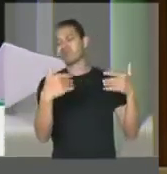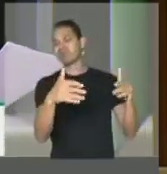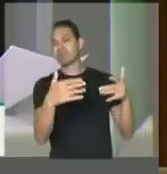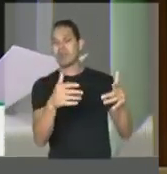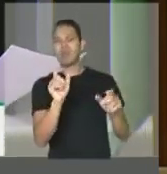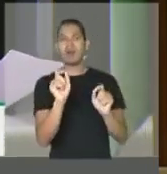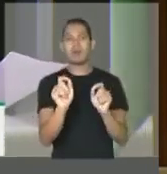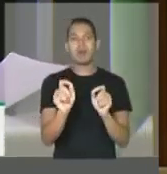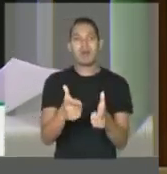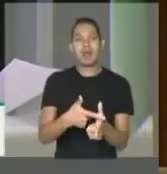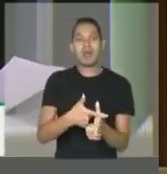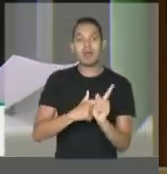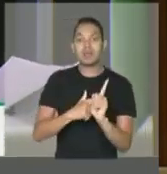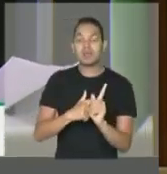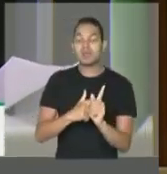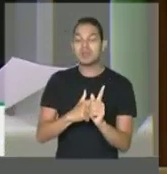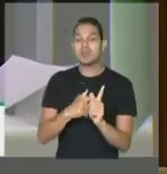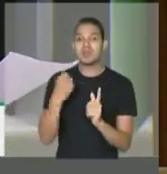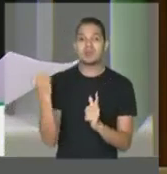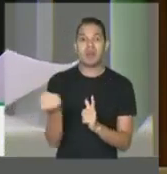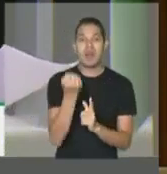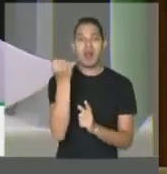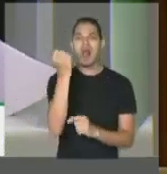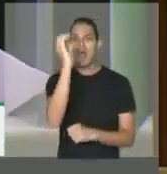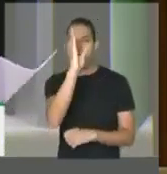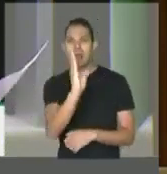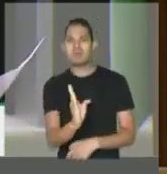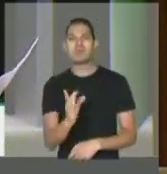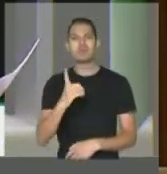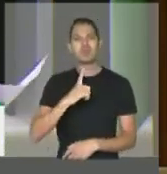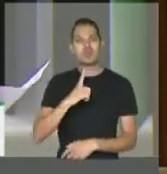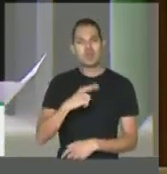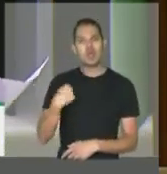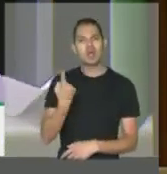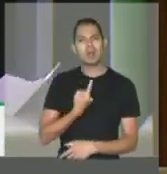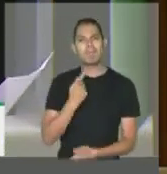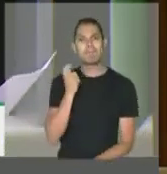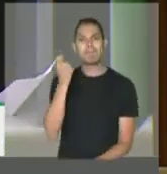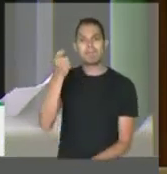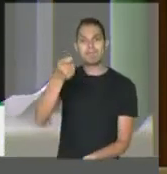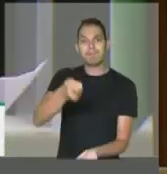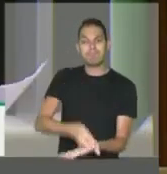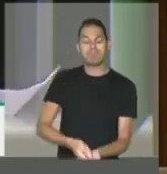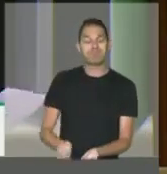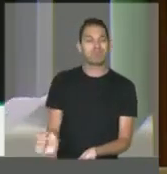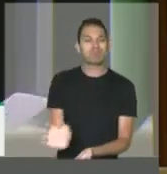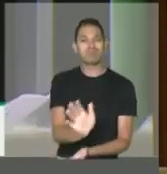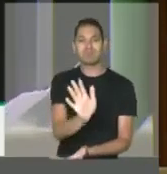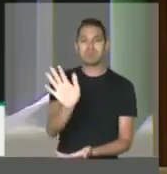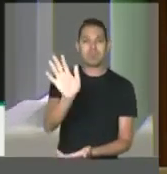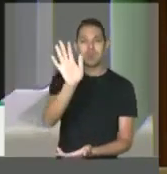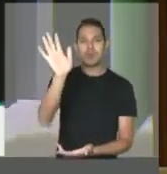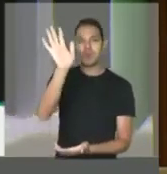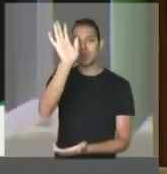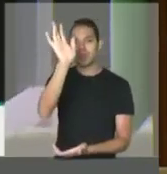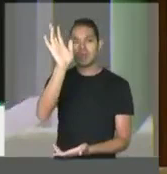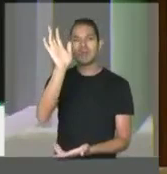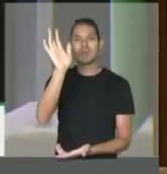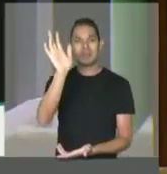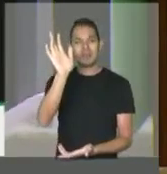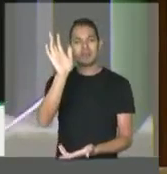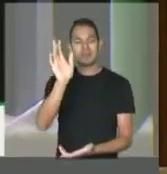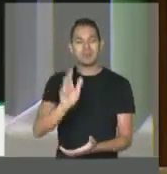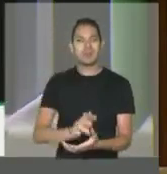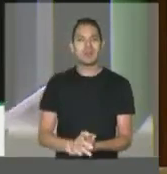dívida enorme que o Brasil tem. E nós pagamos um dinheiro fabuloso, extraordinário,